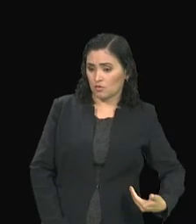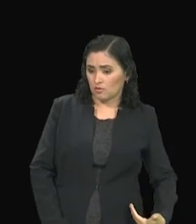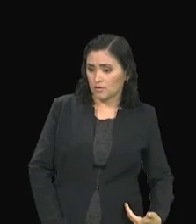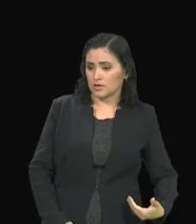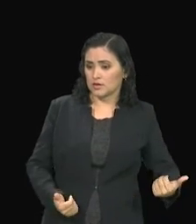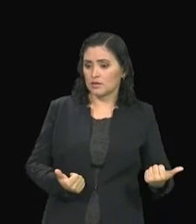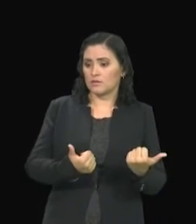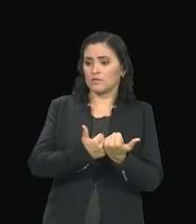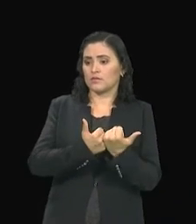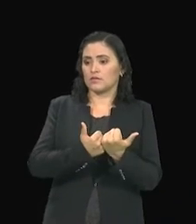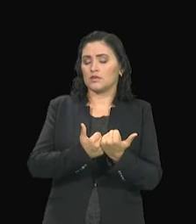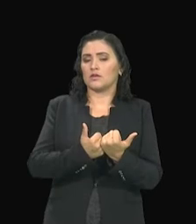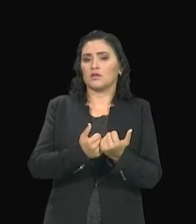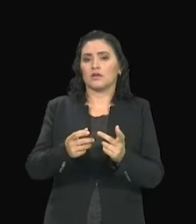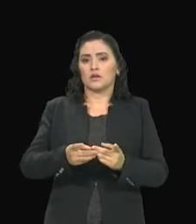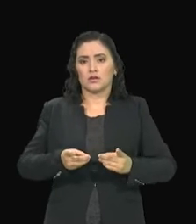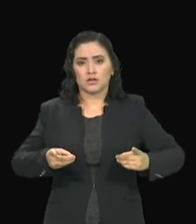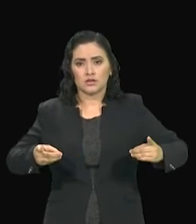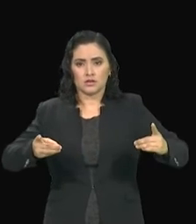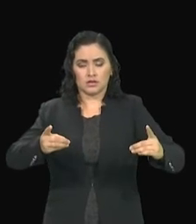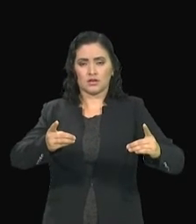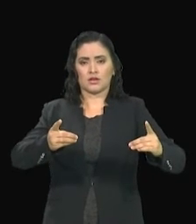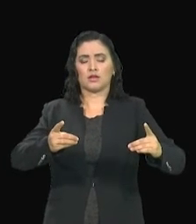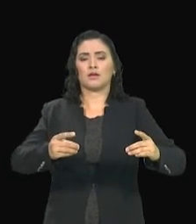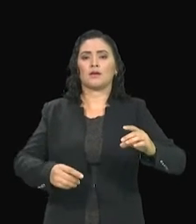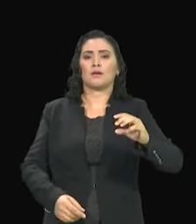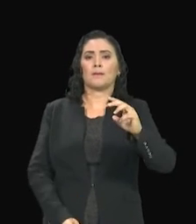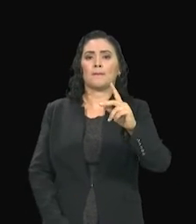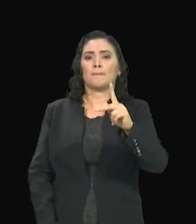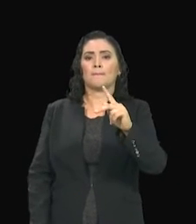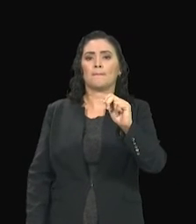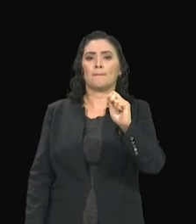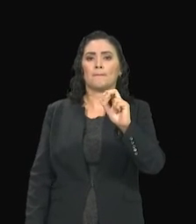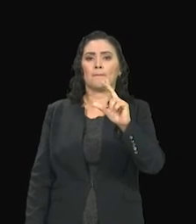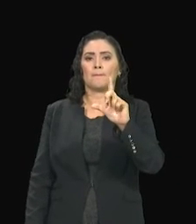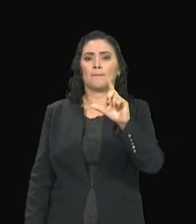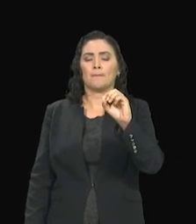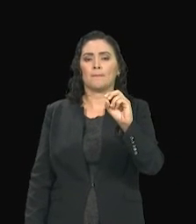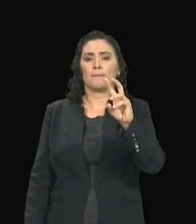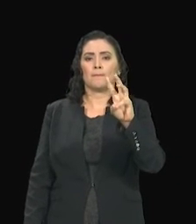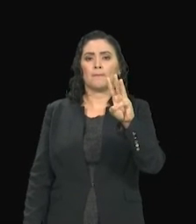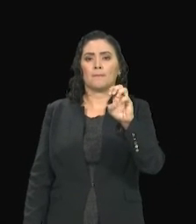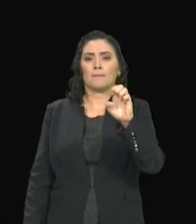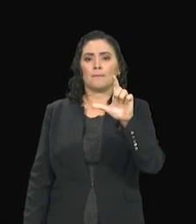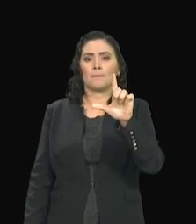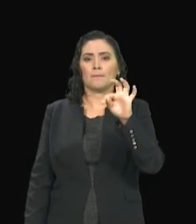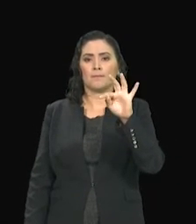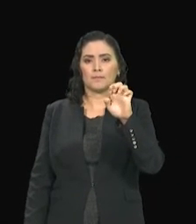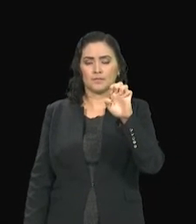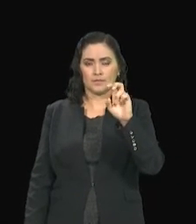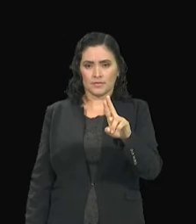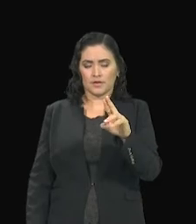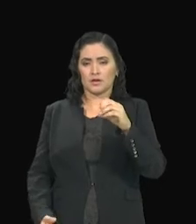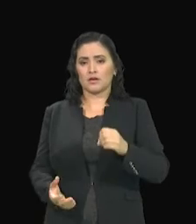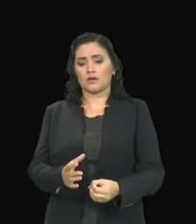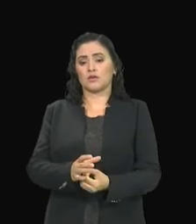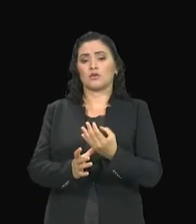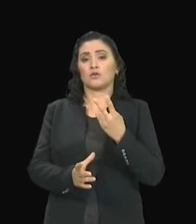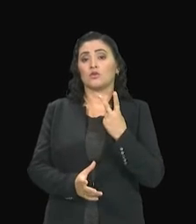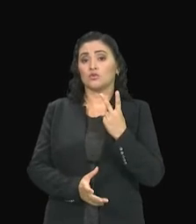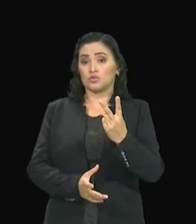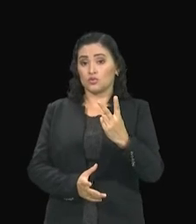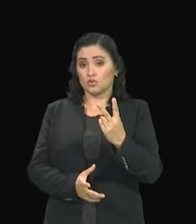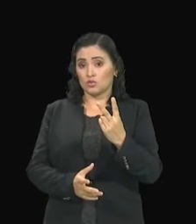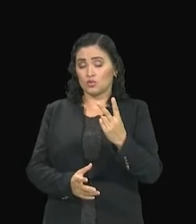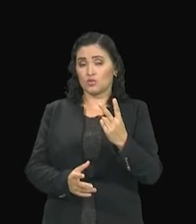Paulo Velter, e que aqui instalou duas ações extremamente importantes para o povo de Timon e para o